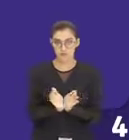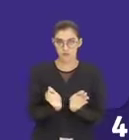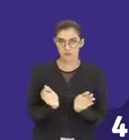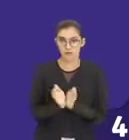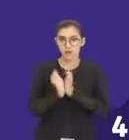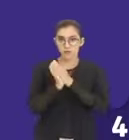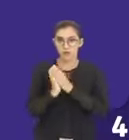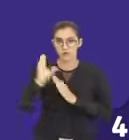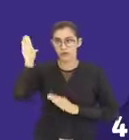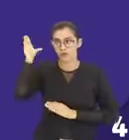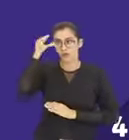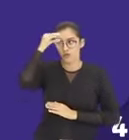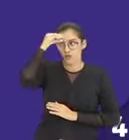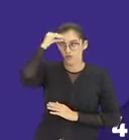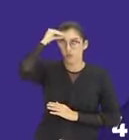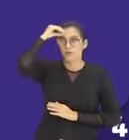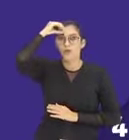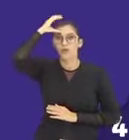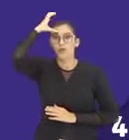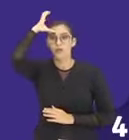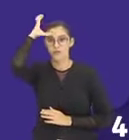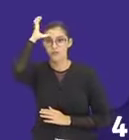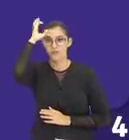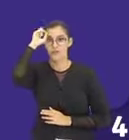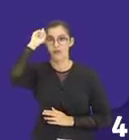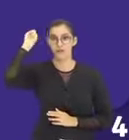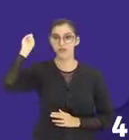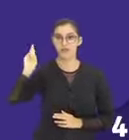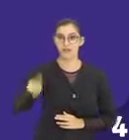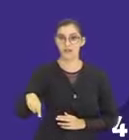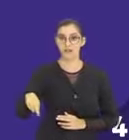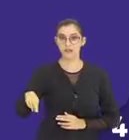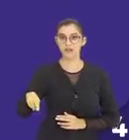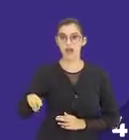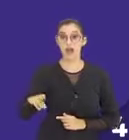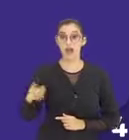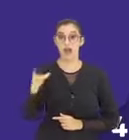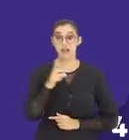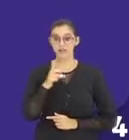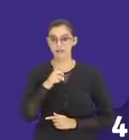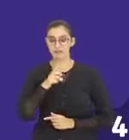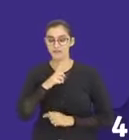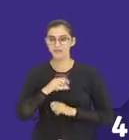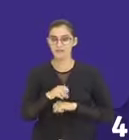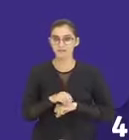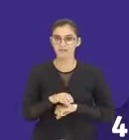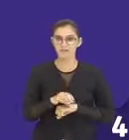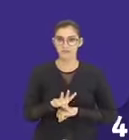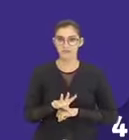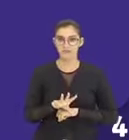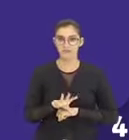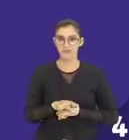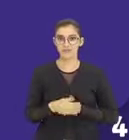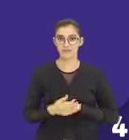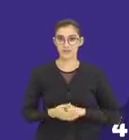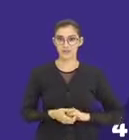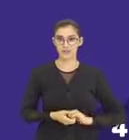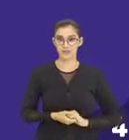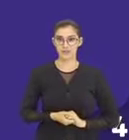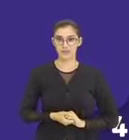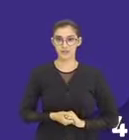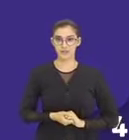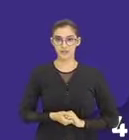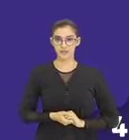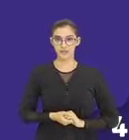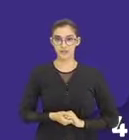conhecimentos racionais, epa, já tem uma dica para nós aqui, né, já tem uma dica para nós, então,